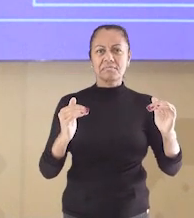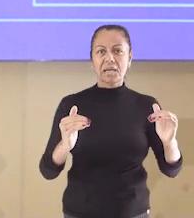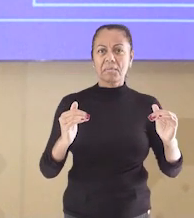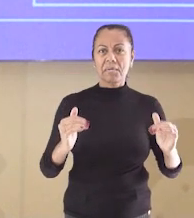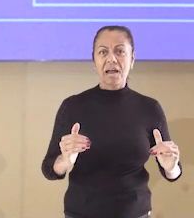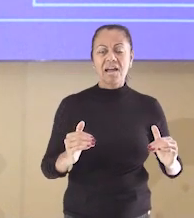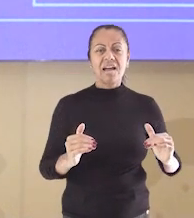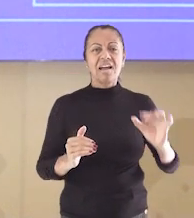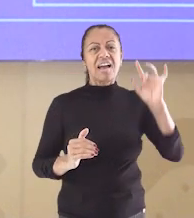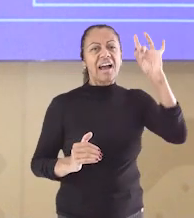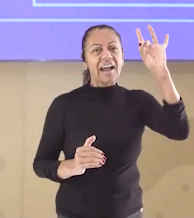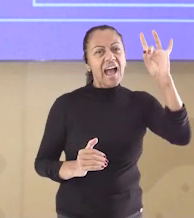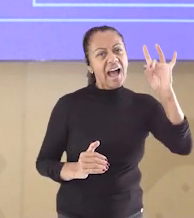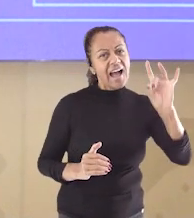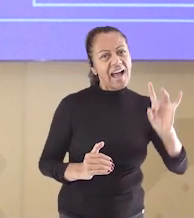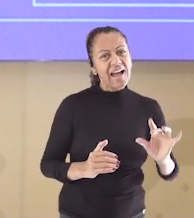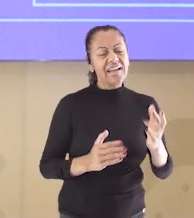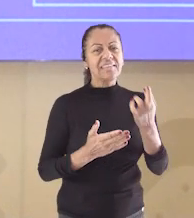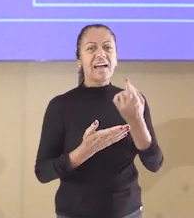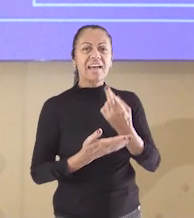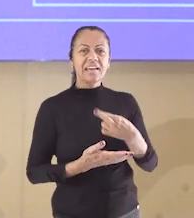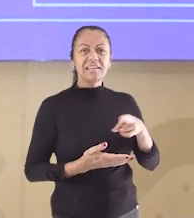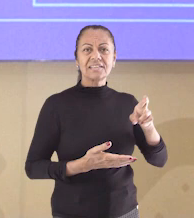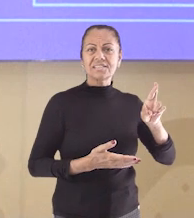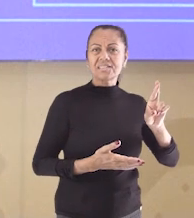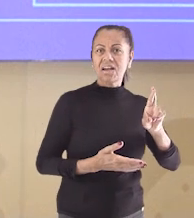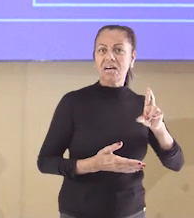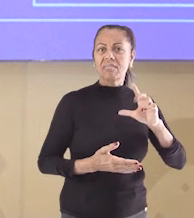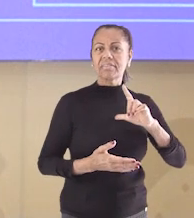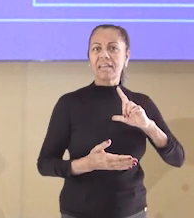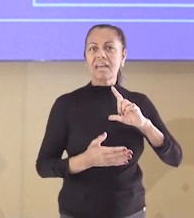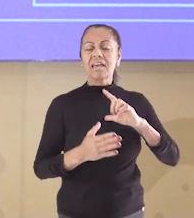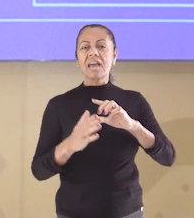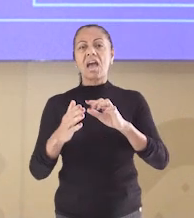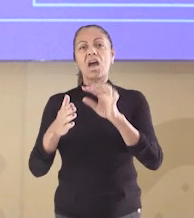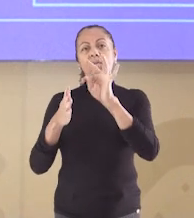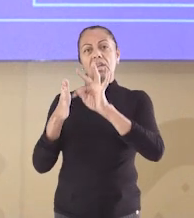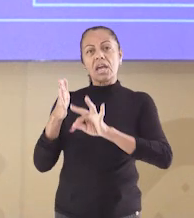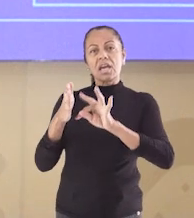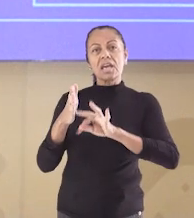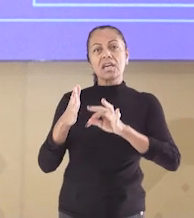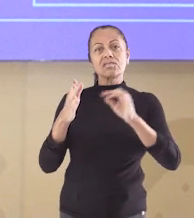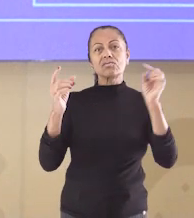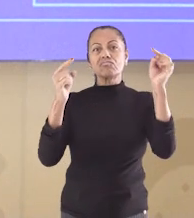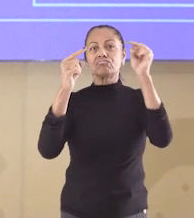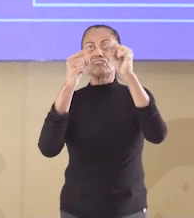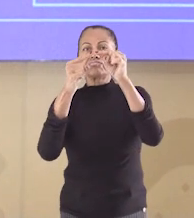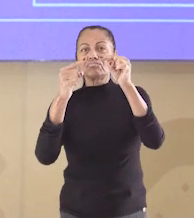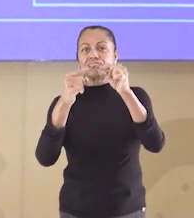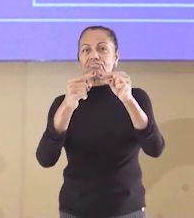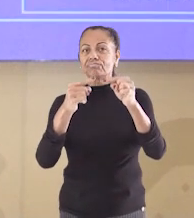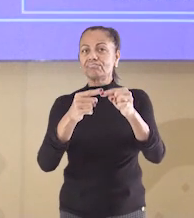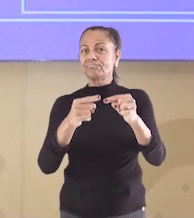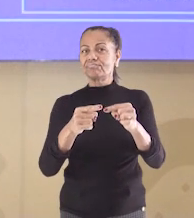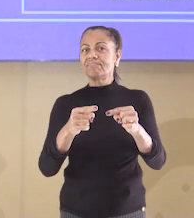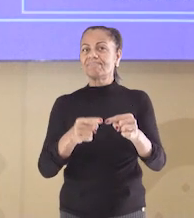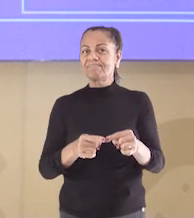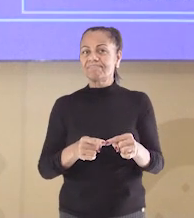o islamismo, Alcorão; Igreja de Jesus Cristo dos Últimos Dias, Livro dos